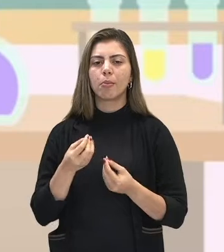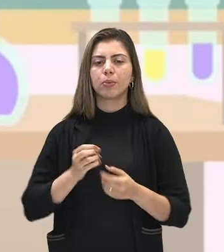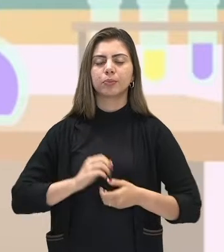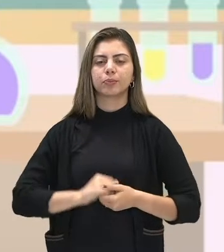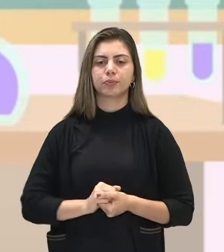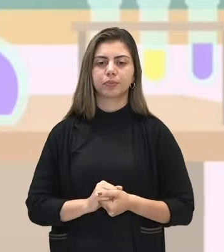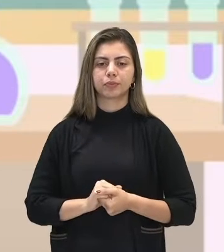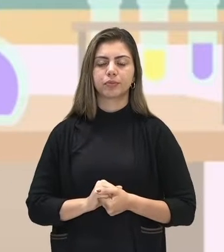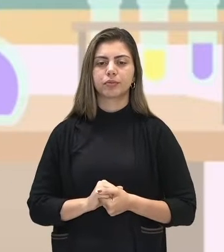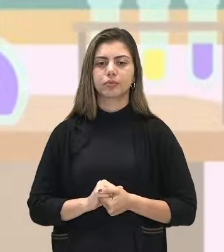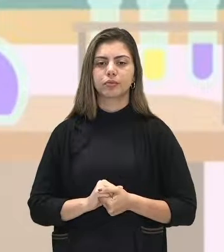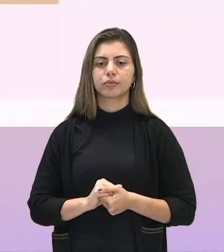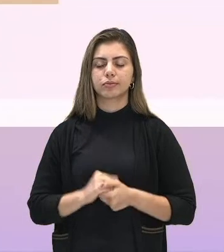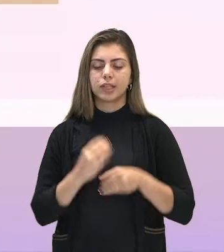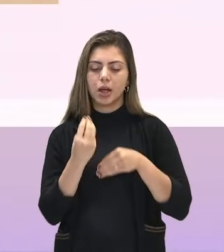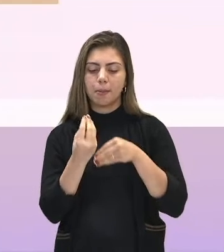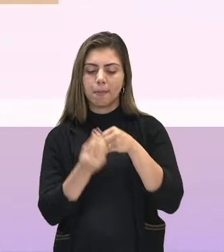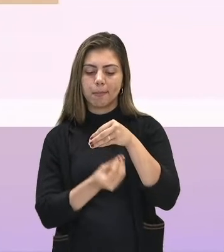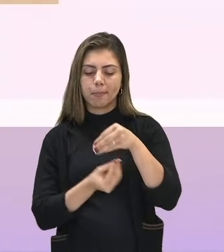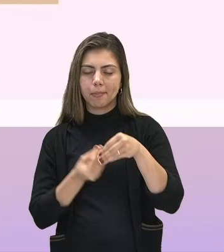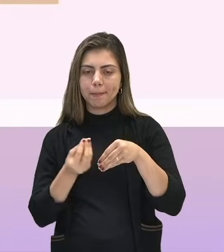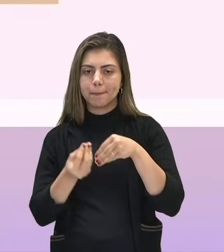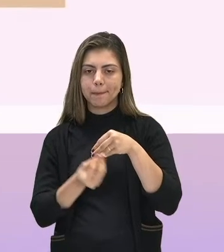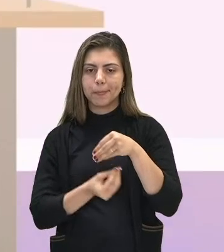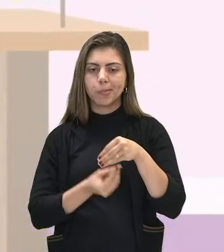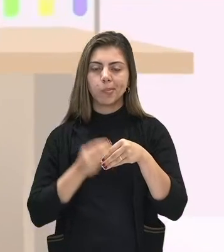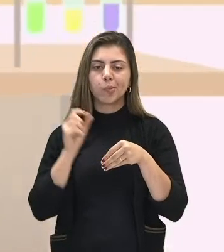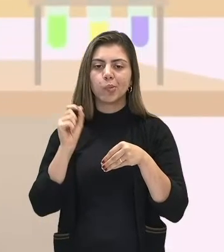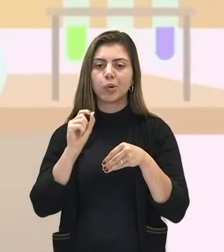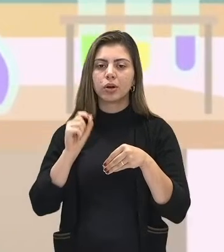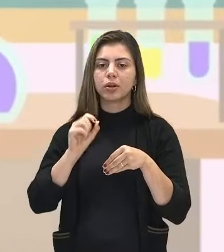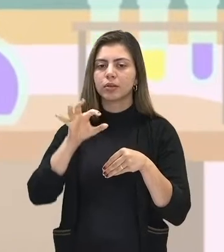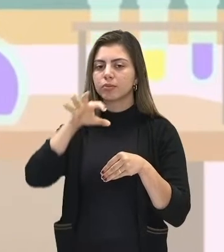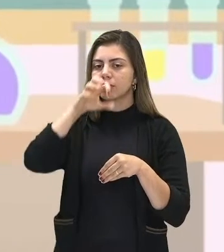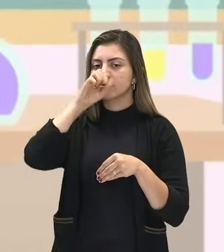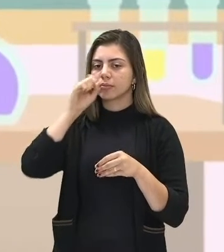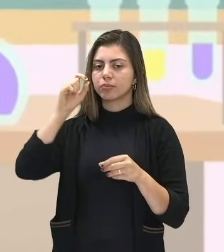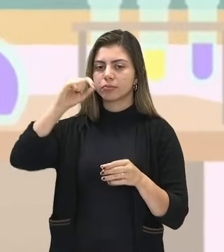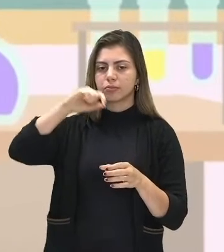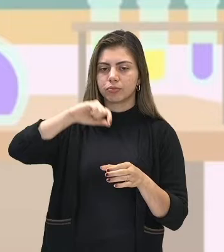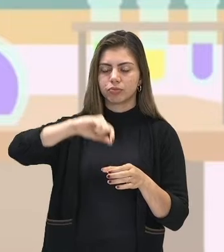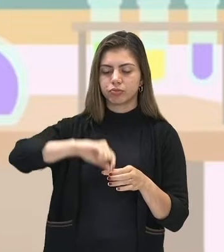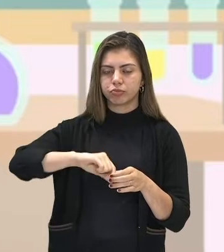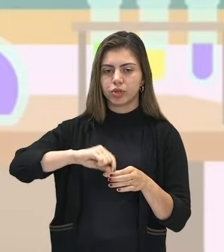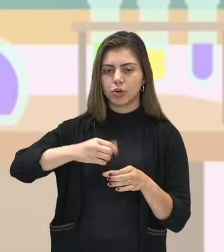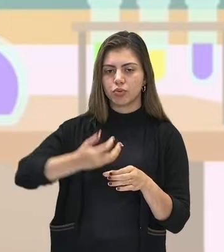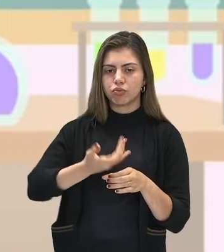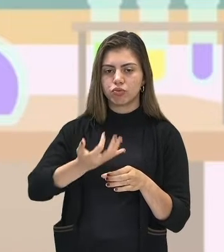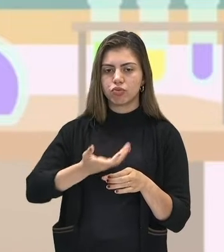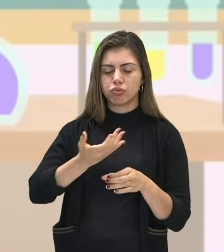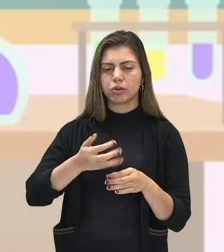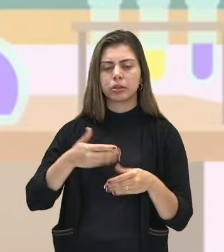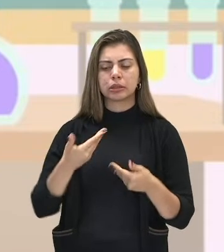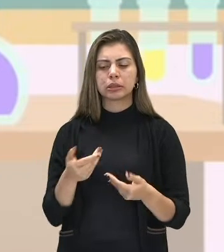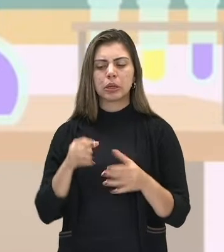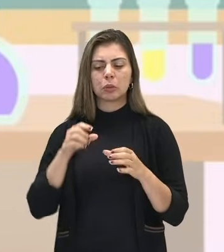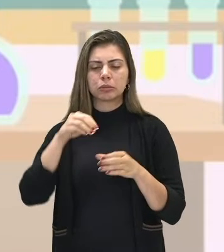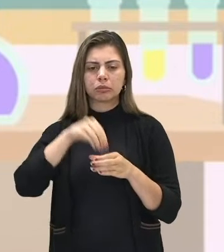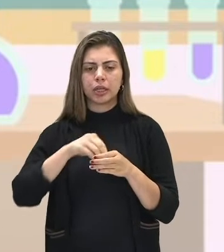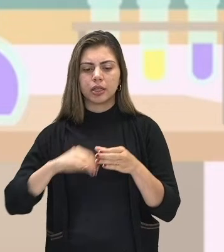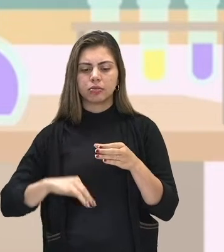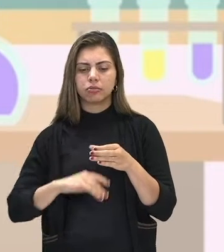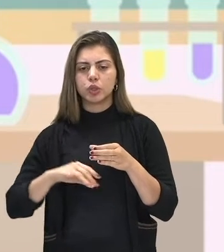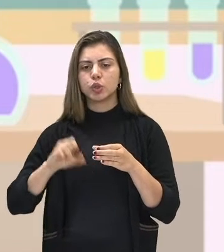reagindo, com o oxigênio. O sódio, ele tem uma